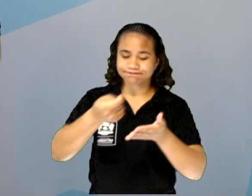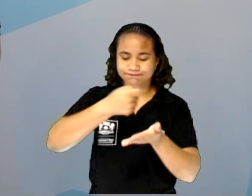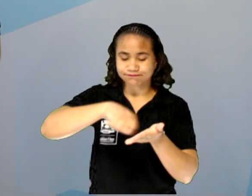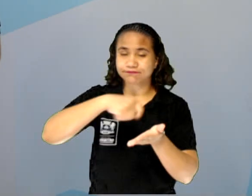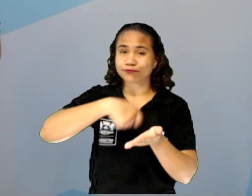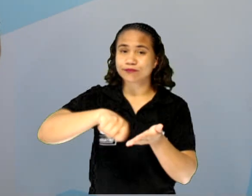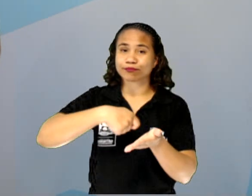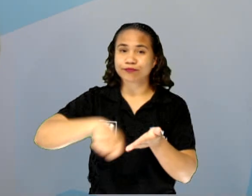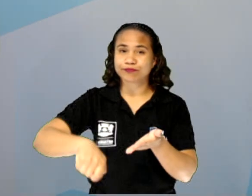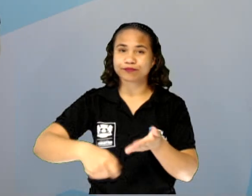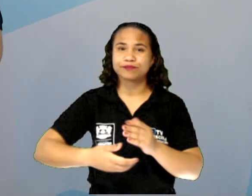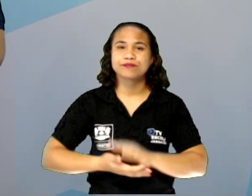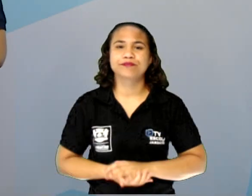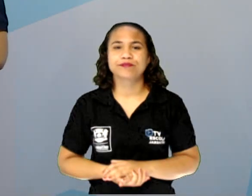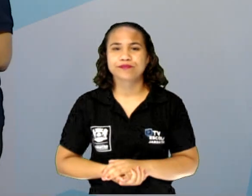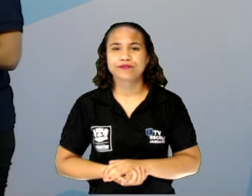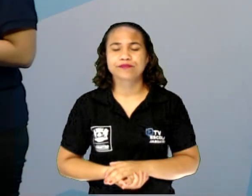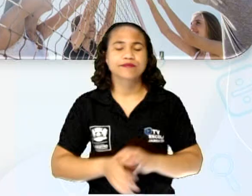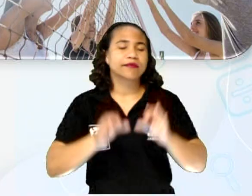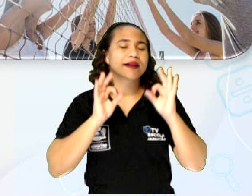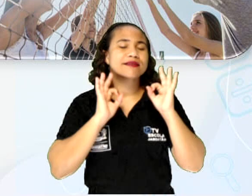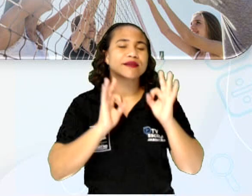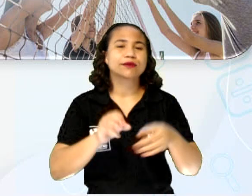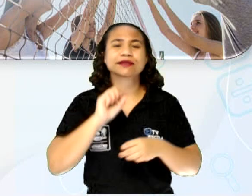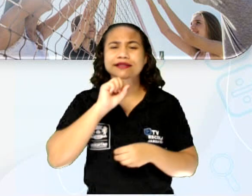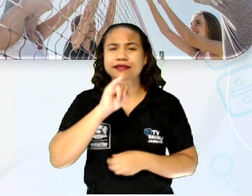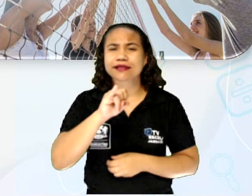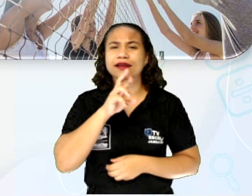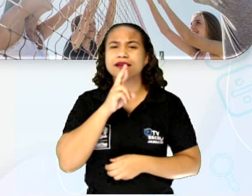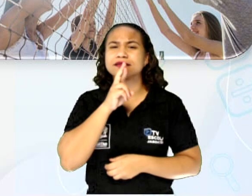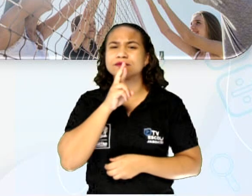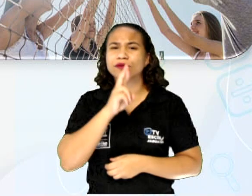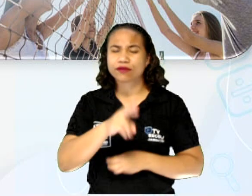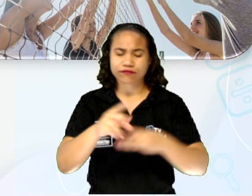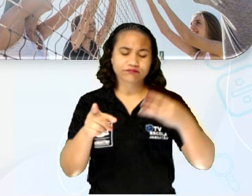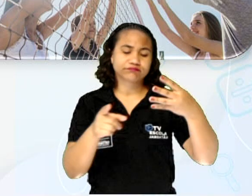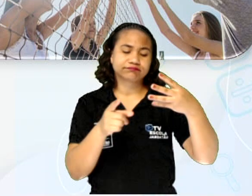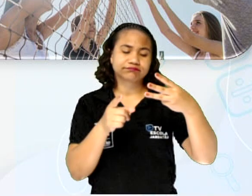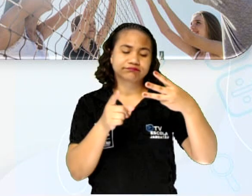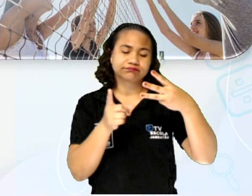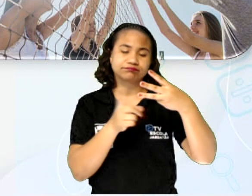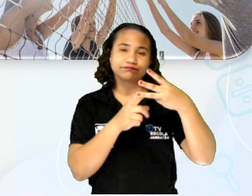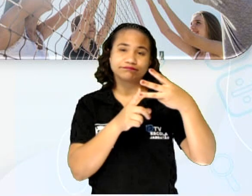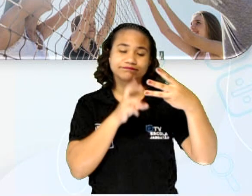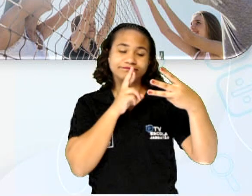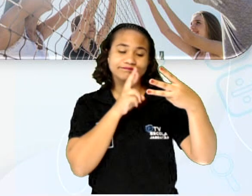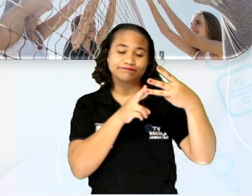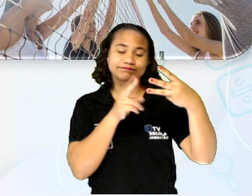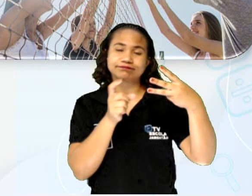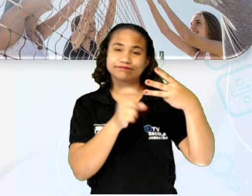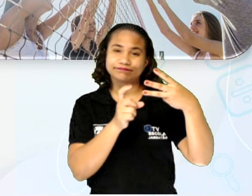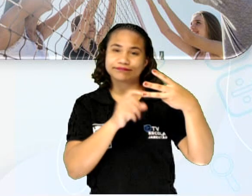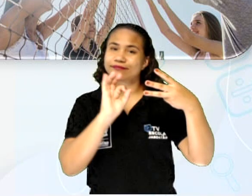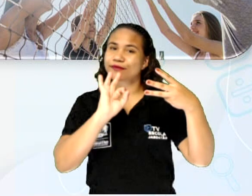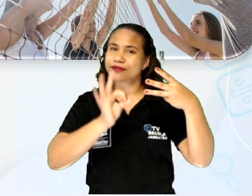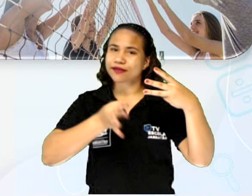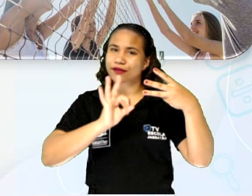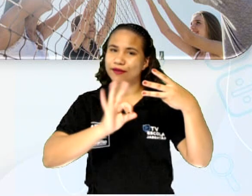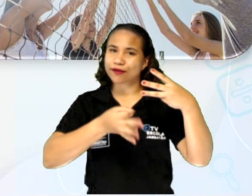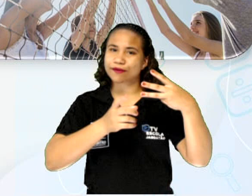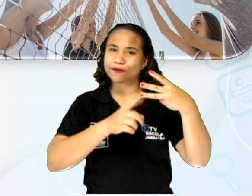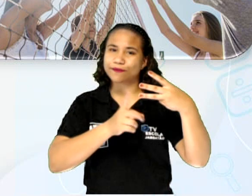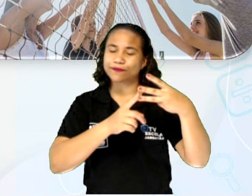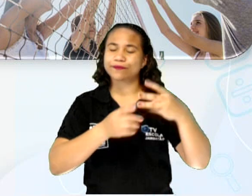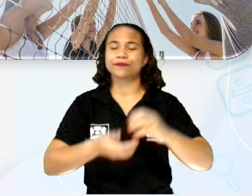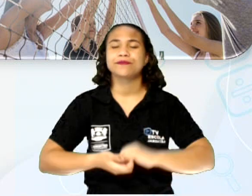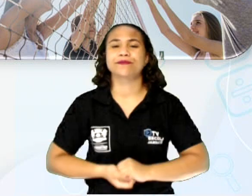corretamente? Acertou quem respondeu que é a terceira frase. They are not